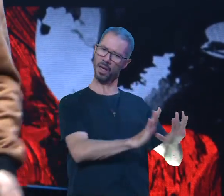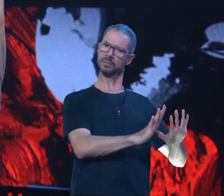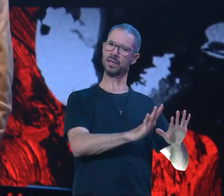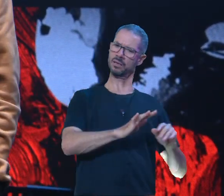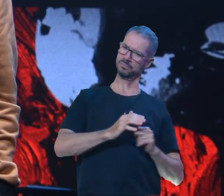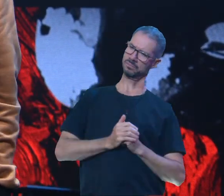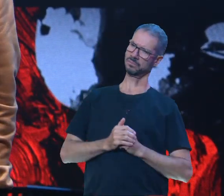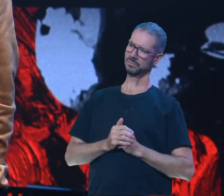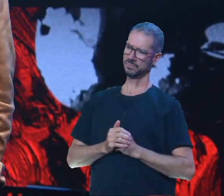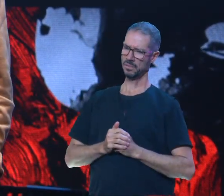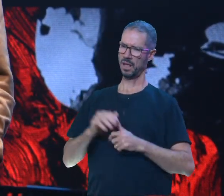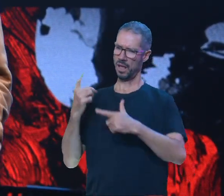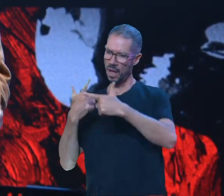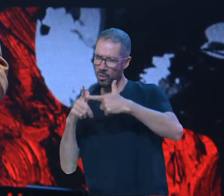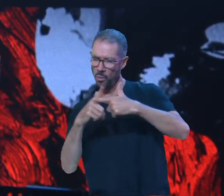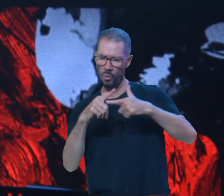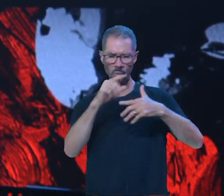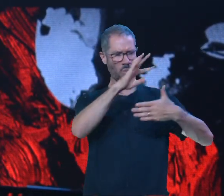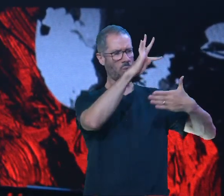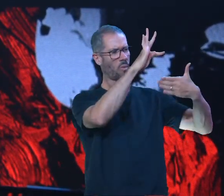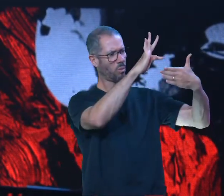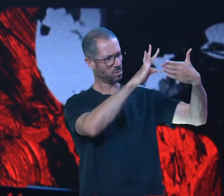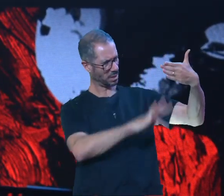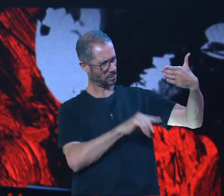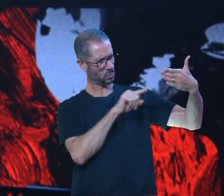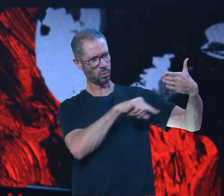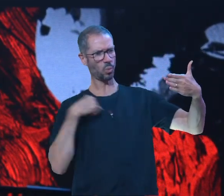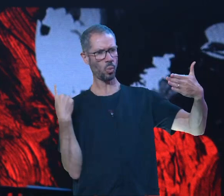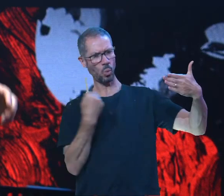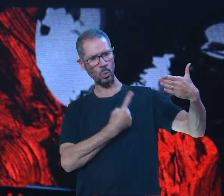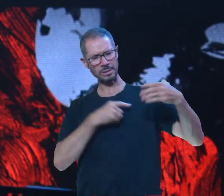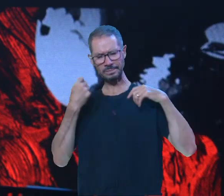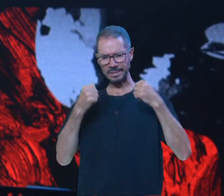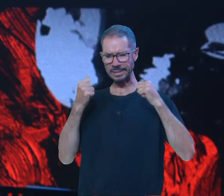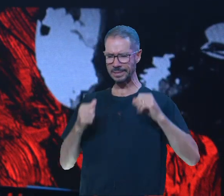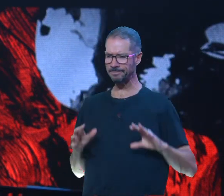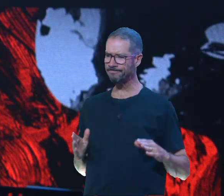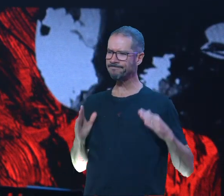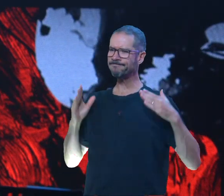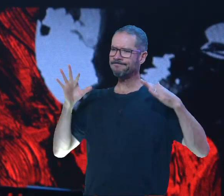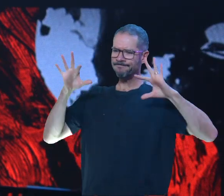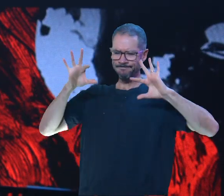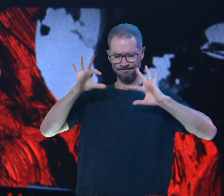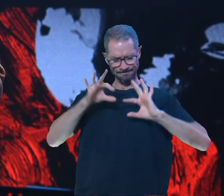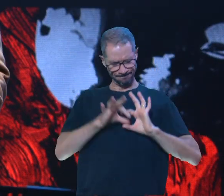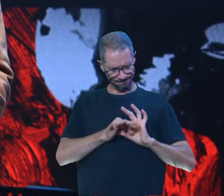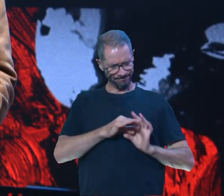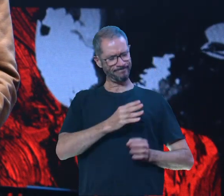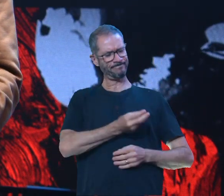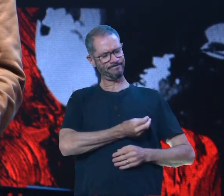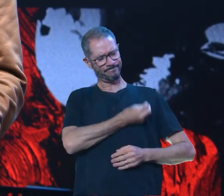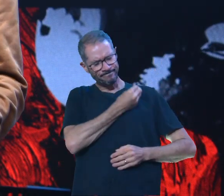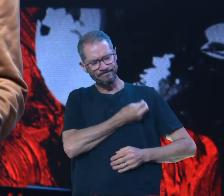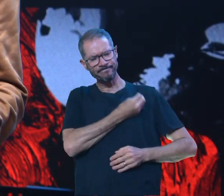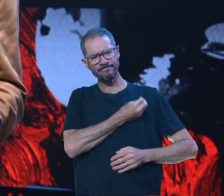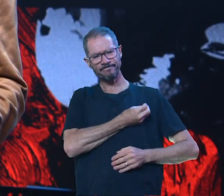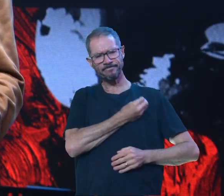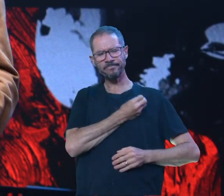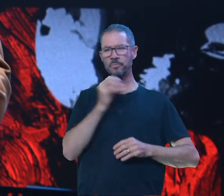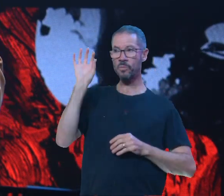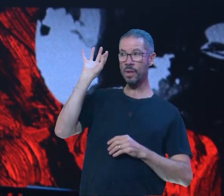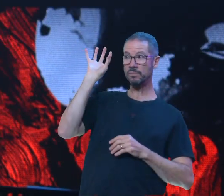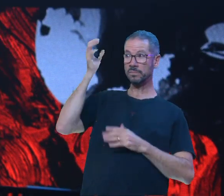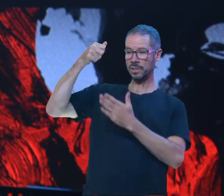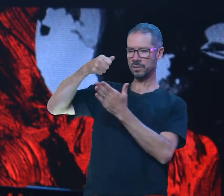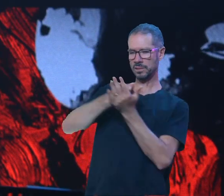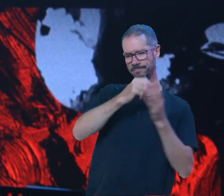grande questão aqui com relação ao texto que nós precisamos incorporar nas nossas vidas é que em meio à decisão